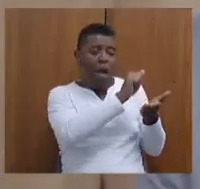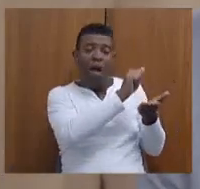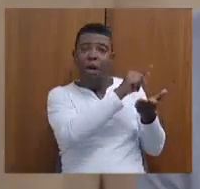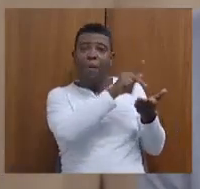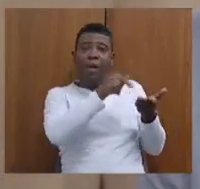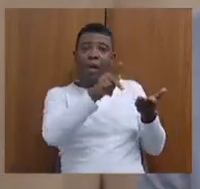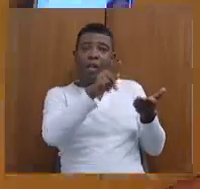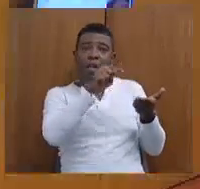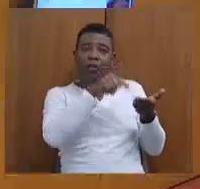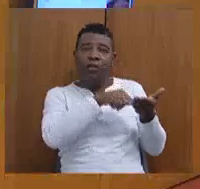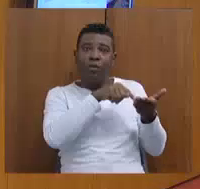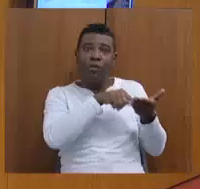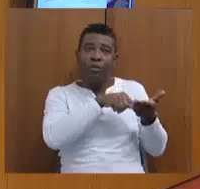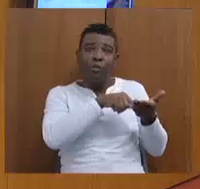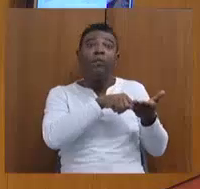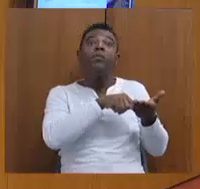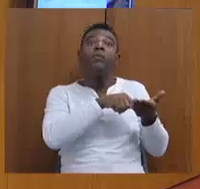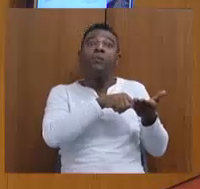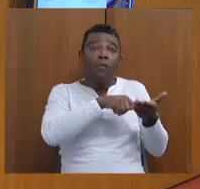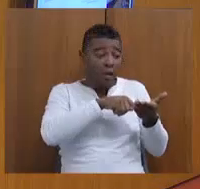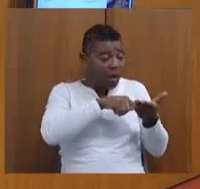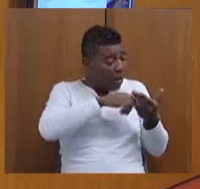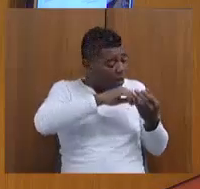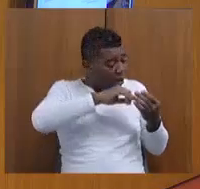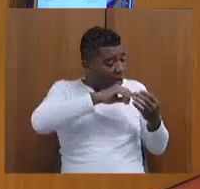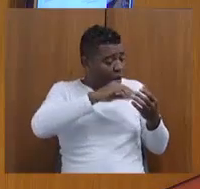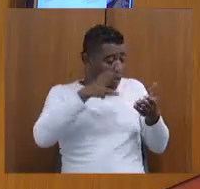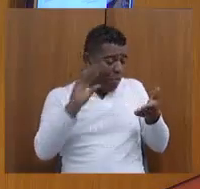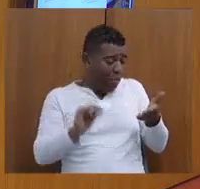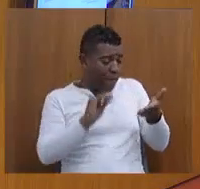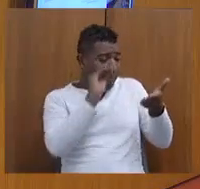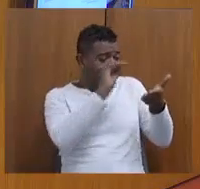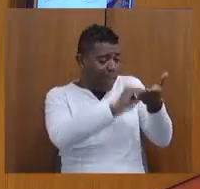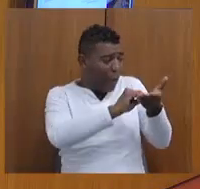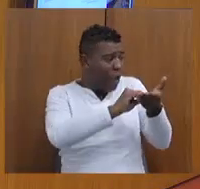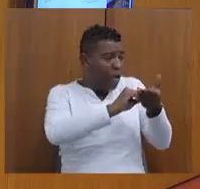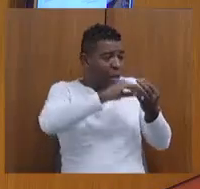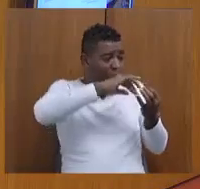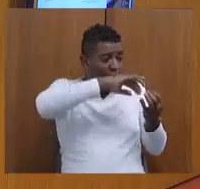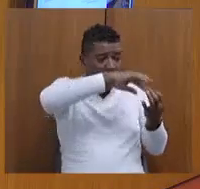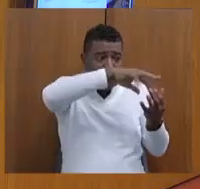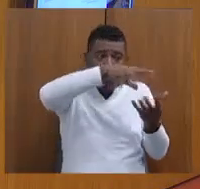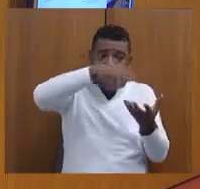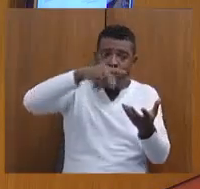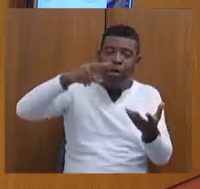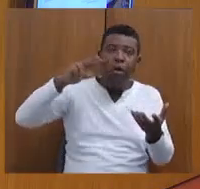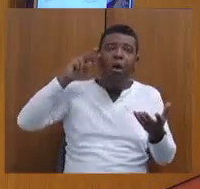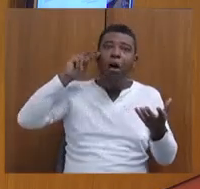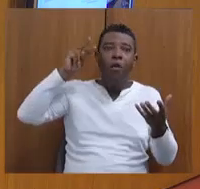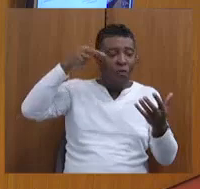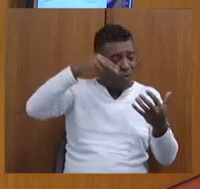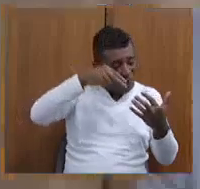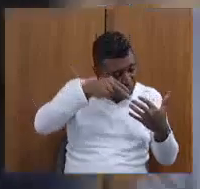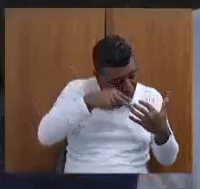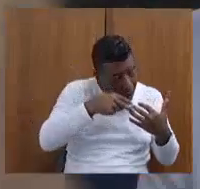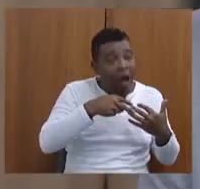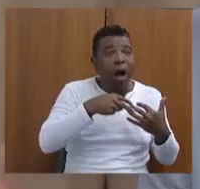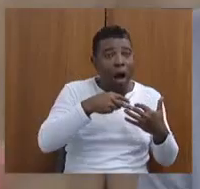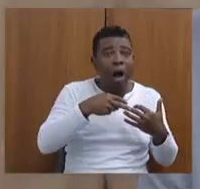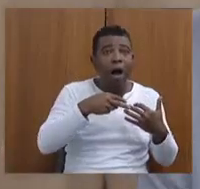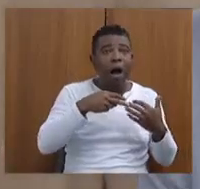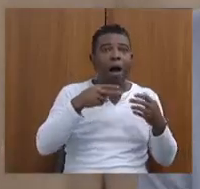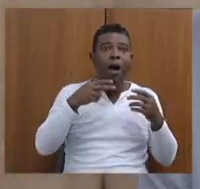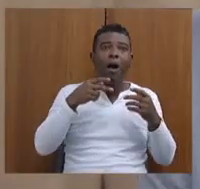todo mundo o Globo Planeta Terra fica sabendo que aquele produtor tem doce de leite